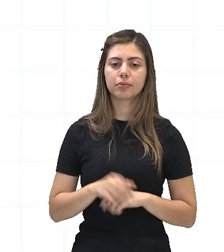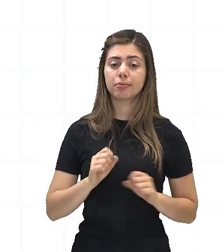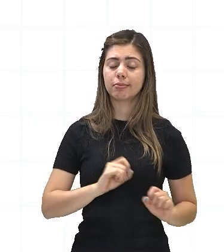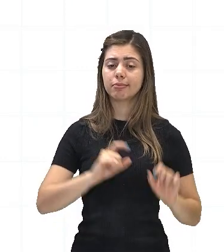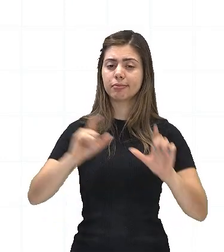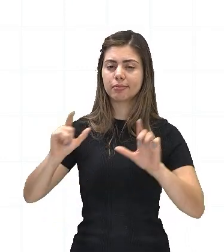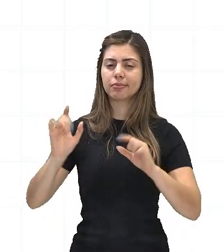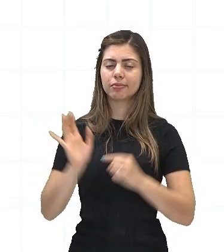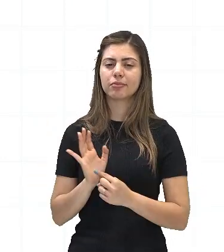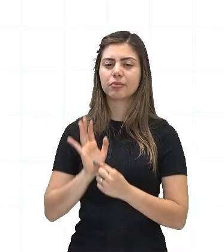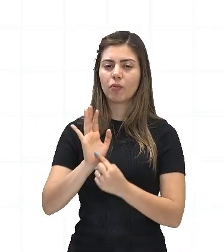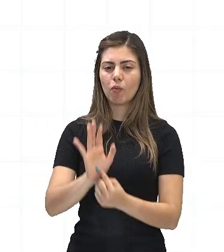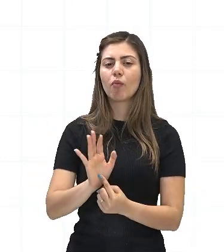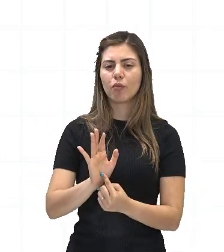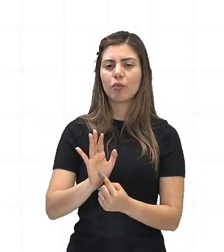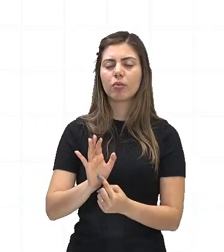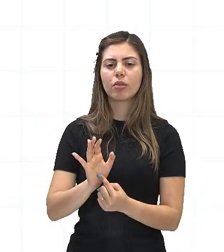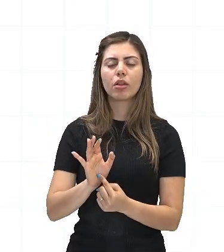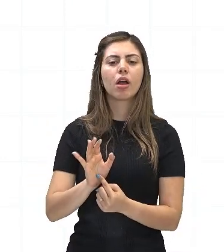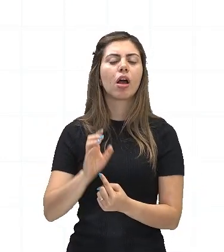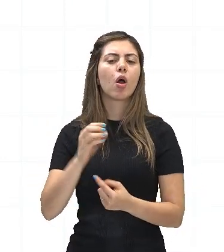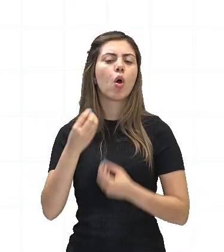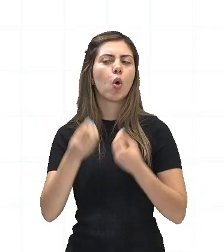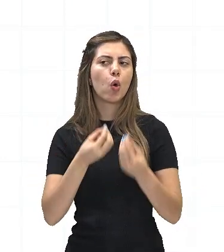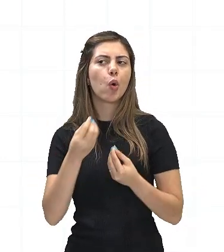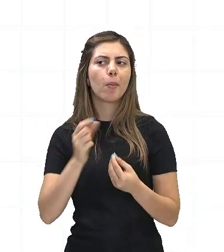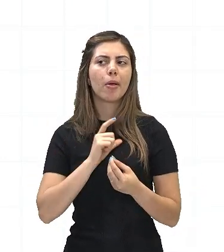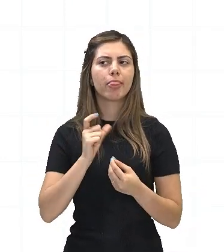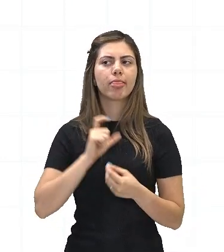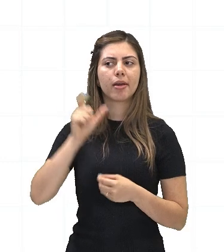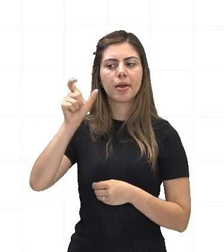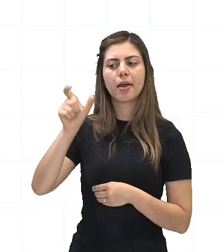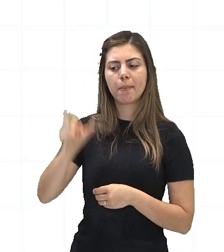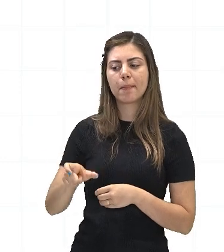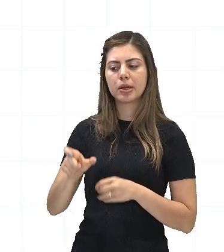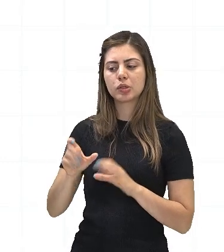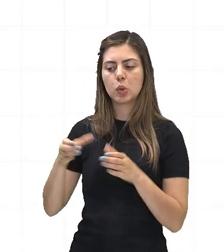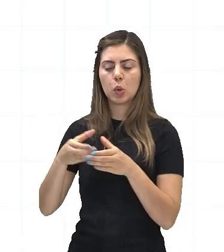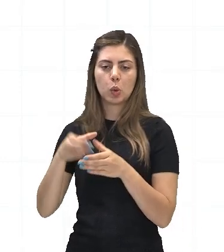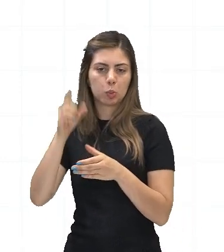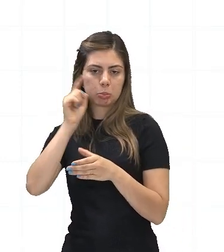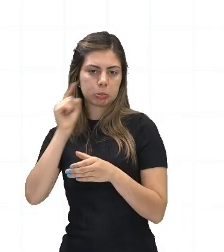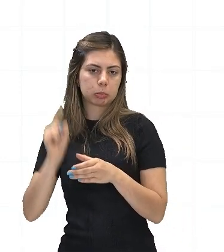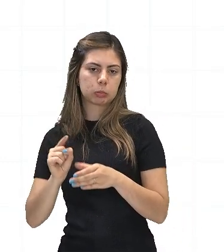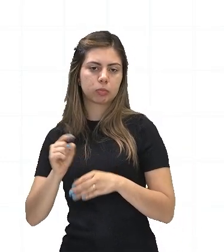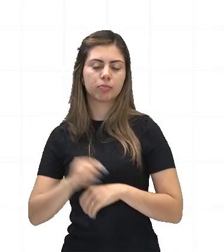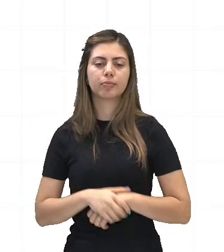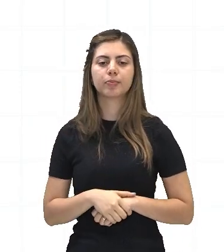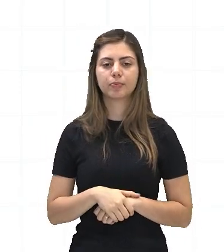justamente começar a mostrar para vocês quando temos sujeito indeterminado. Vamos lá? Na próxima tela?